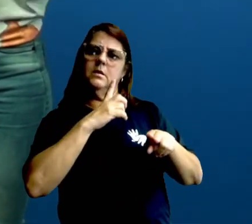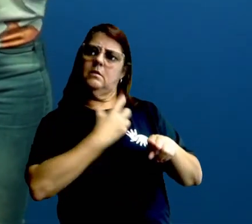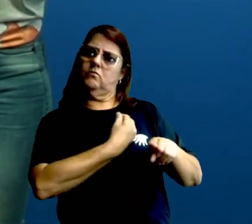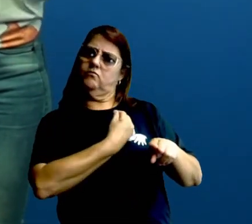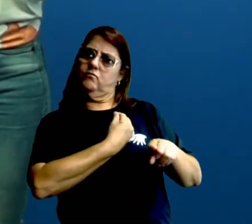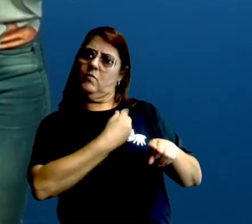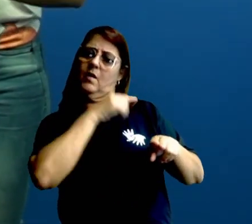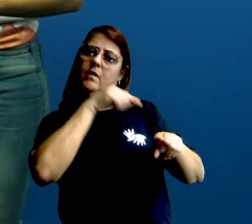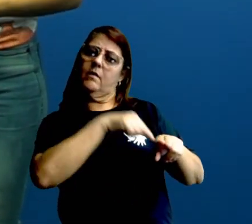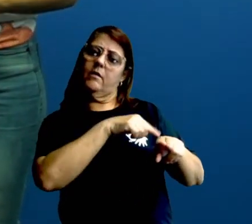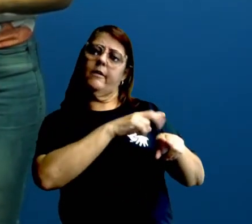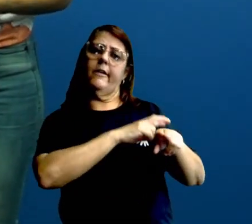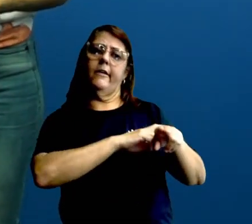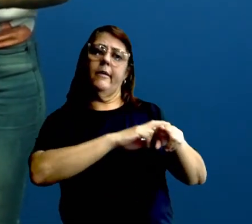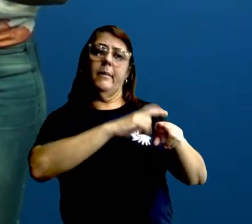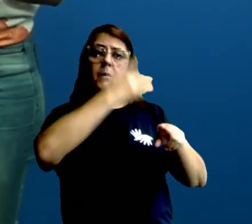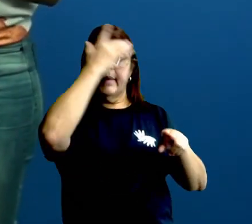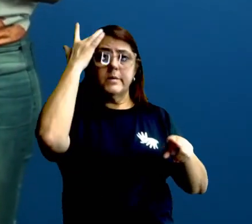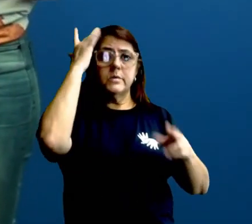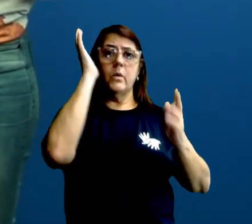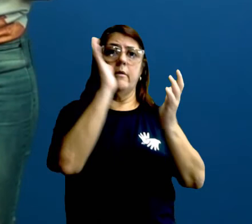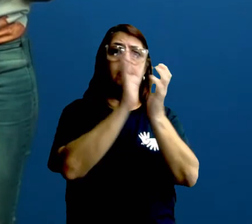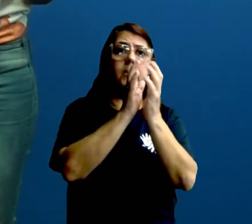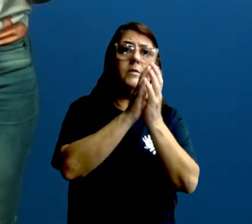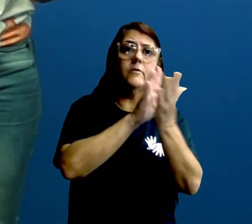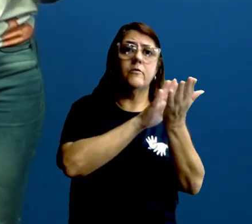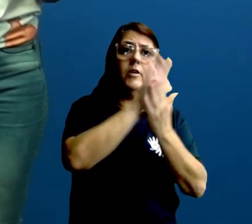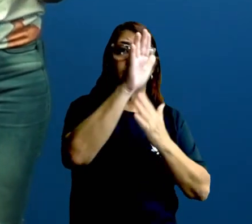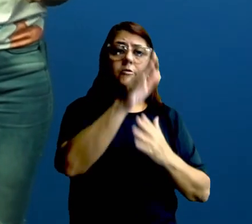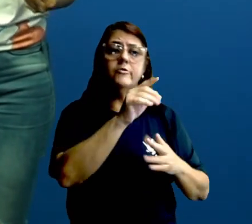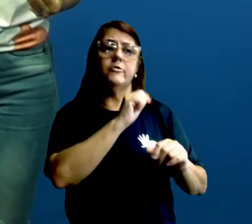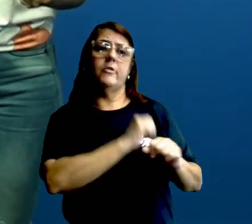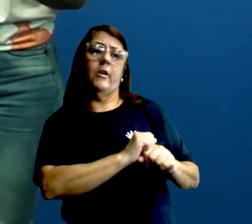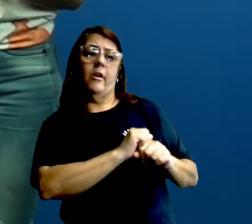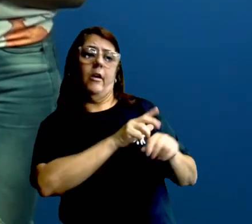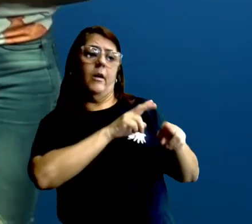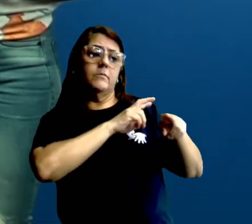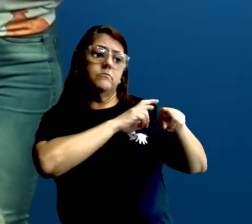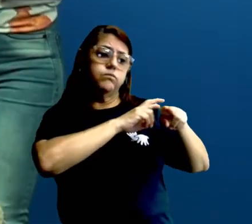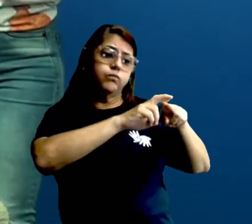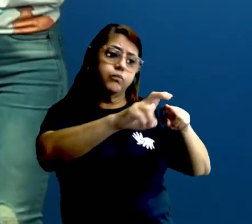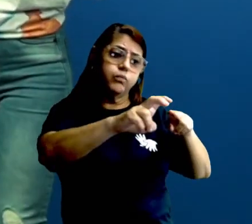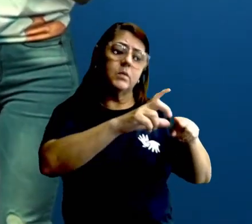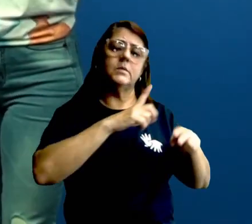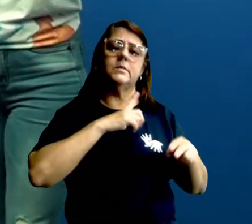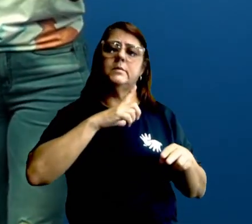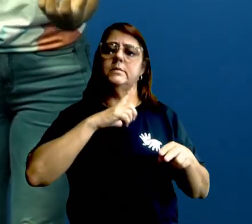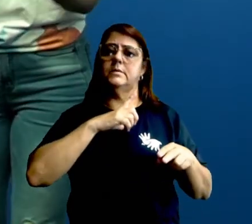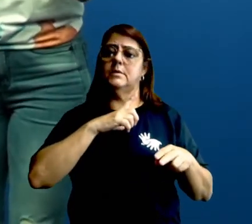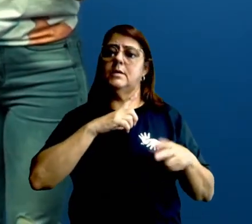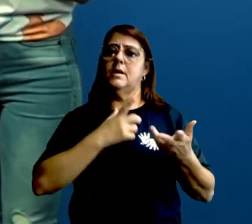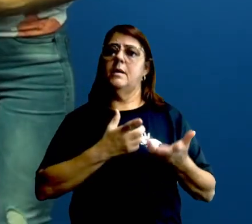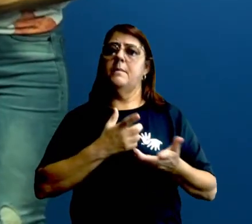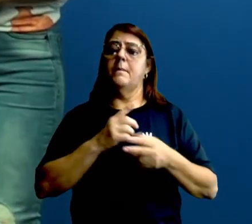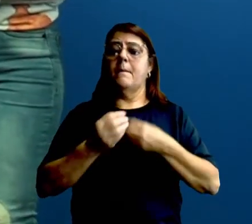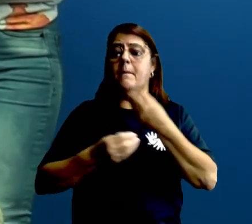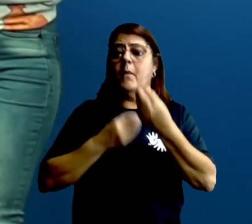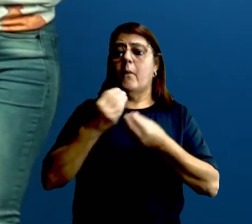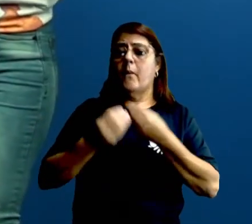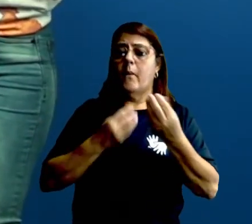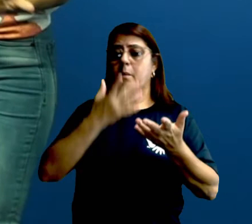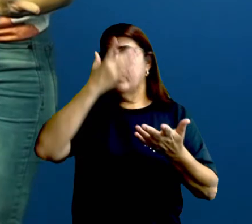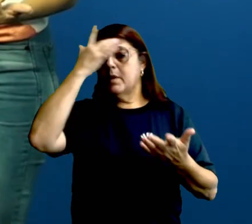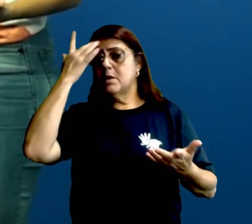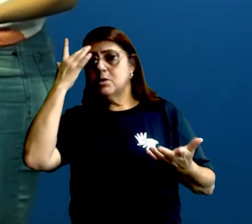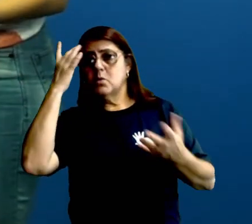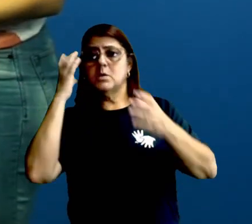o processo de evolução dos transportes, o processo de evolução da comunicação, como as relações sociais se